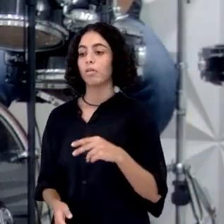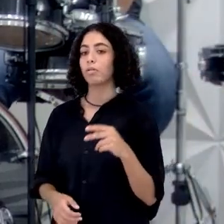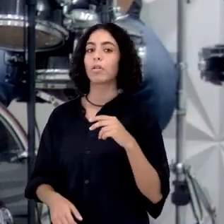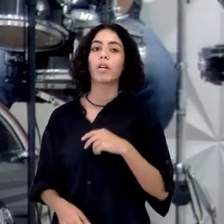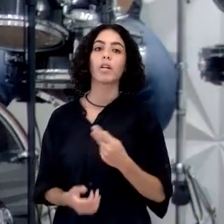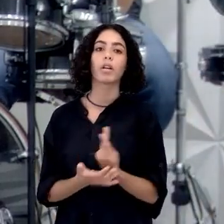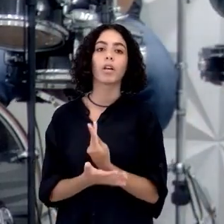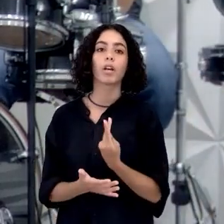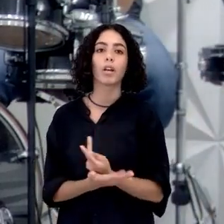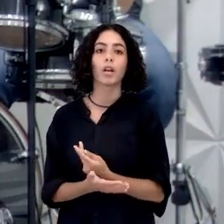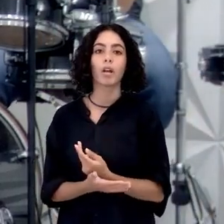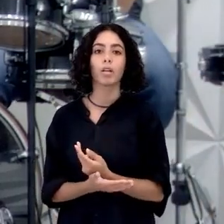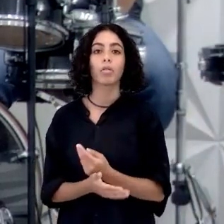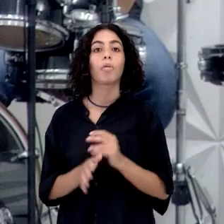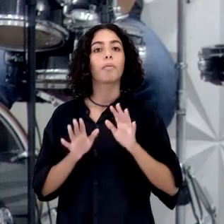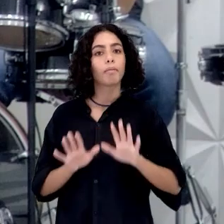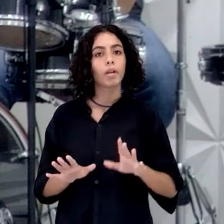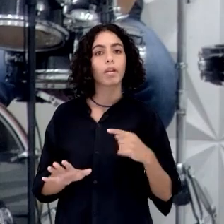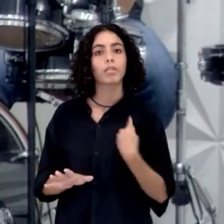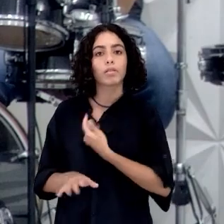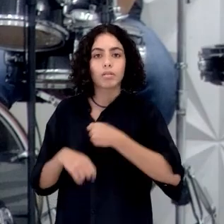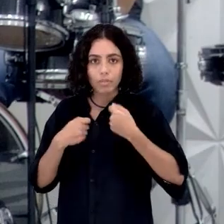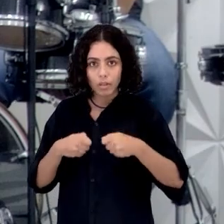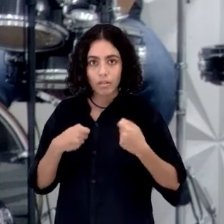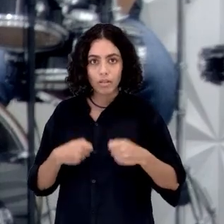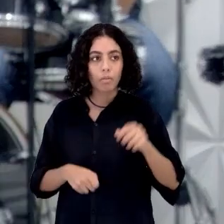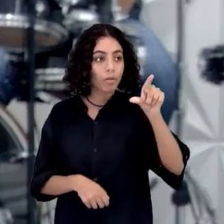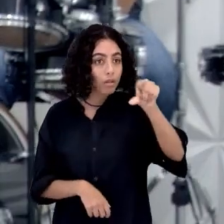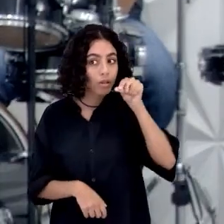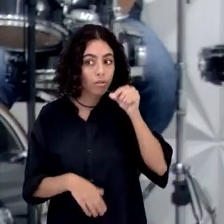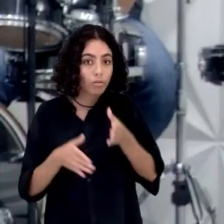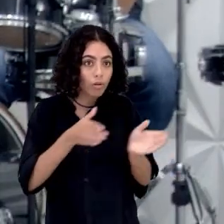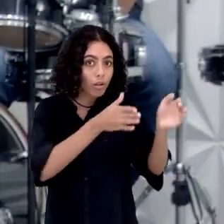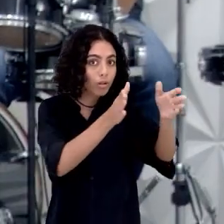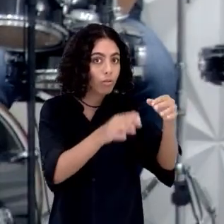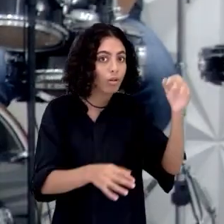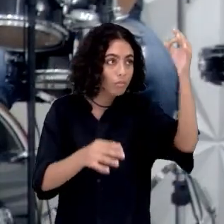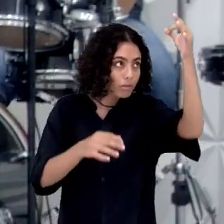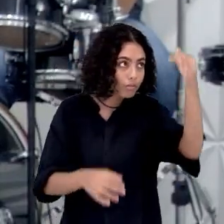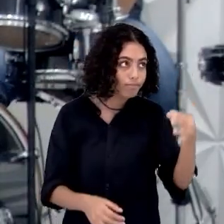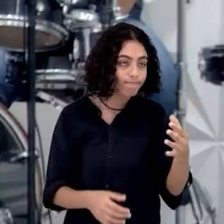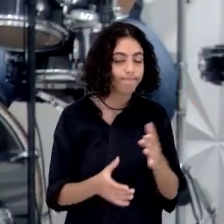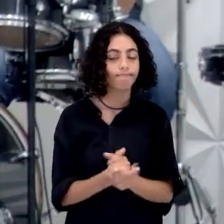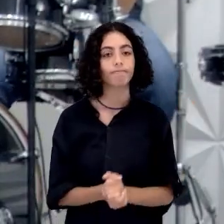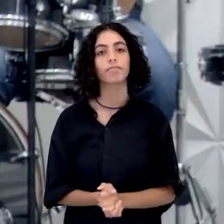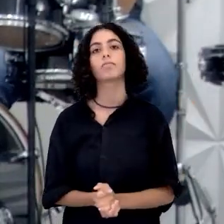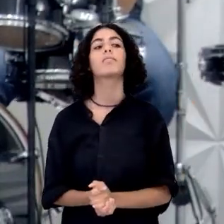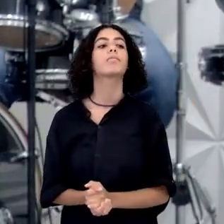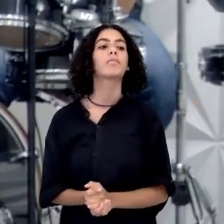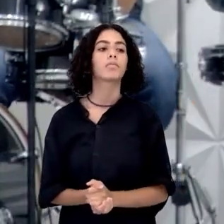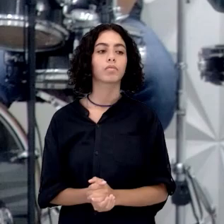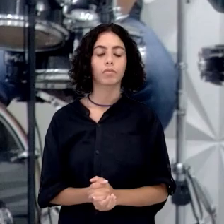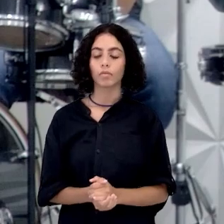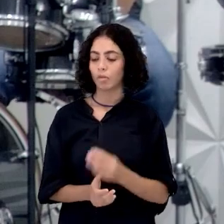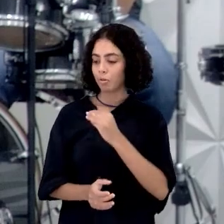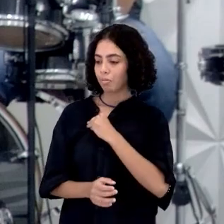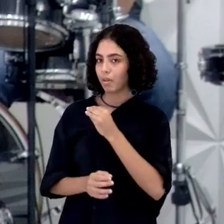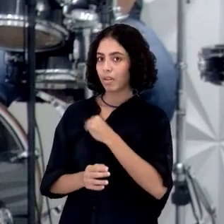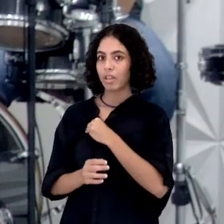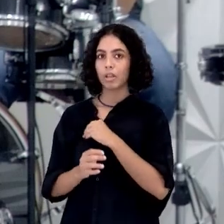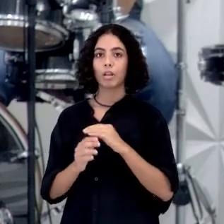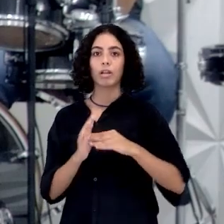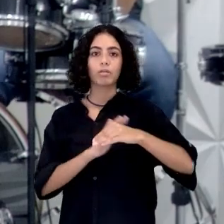que a gente se desvie desse caminho. A corrupção generalizada, o próprio Satanás, que a Bíblia diz que